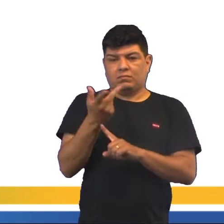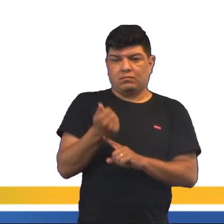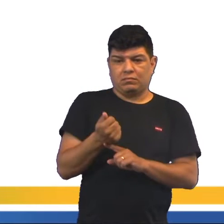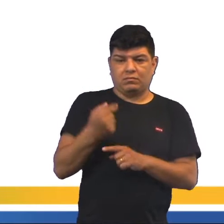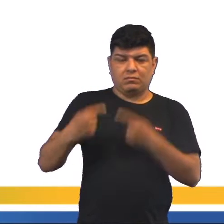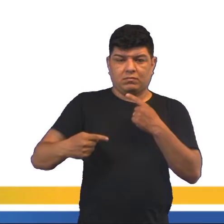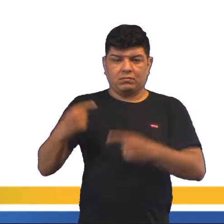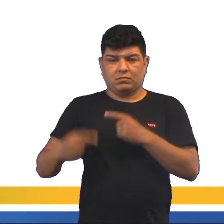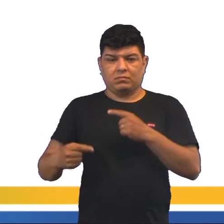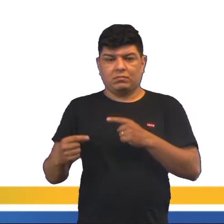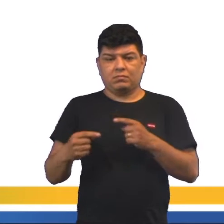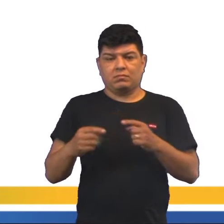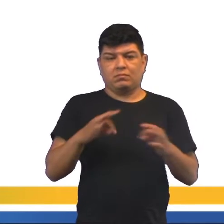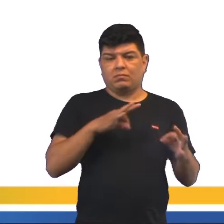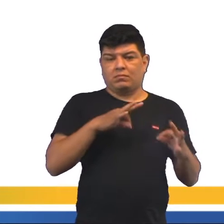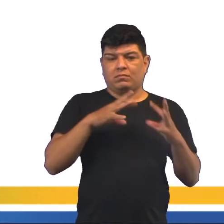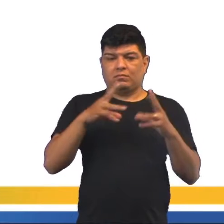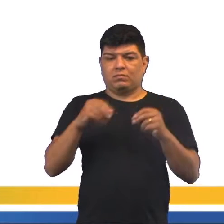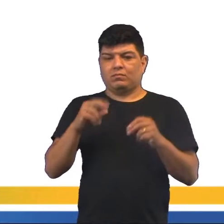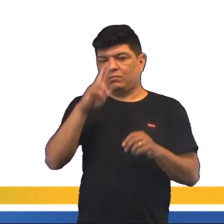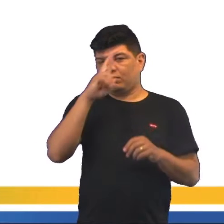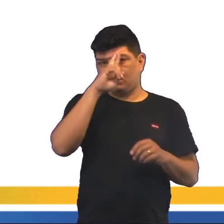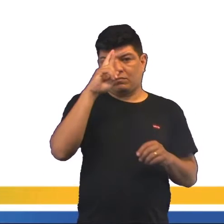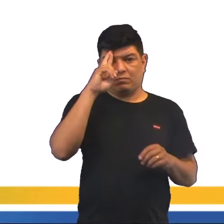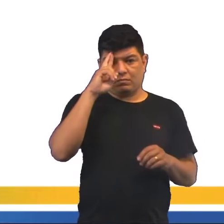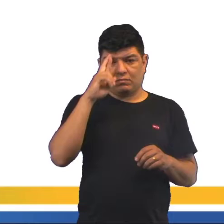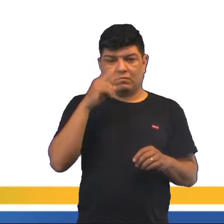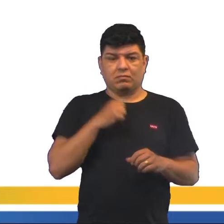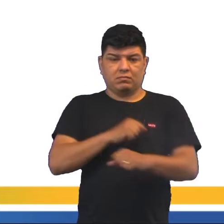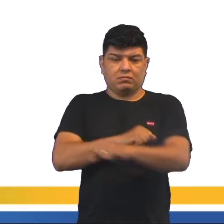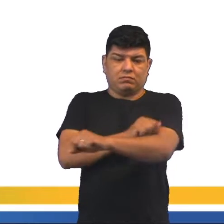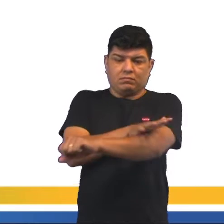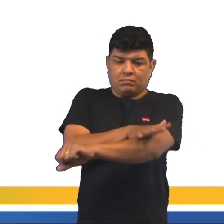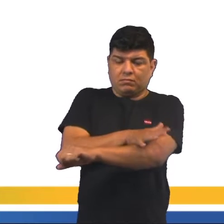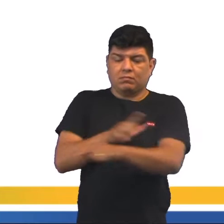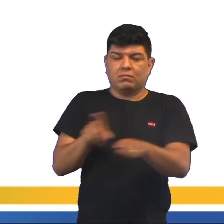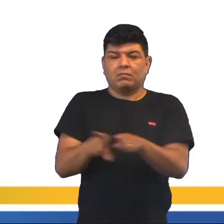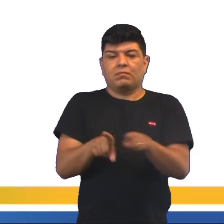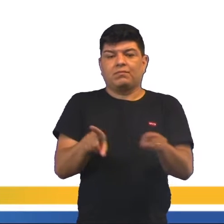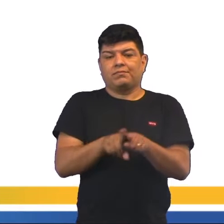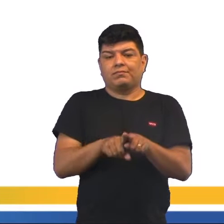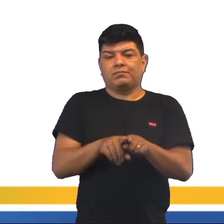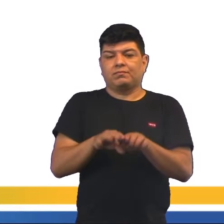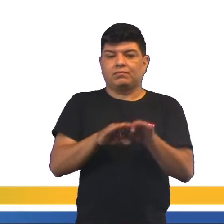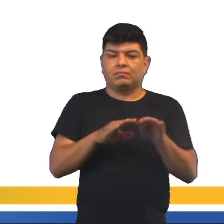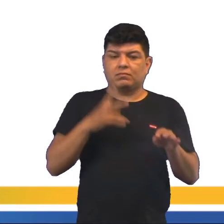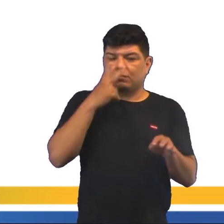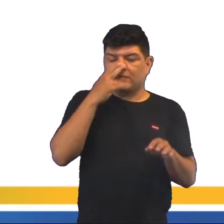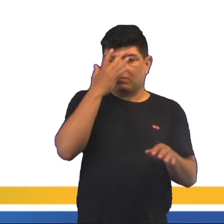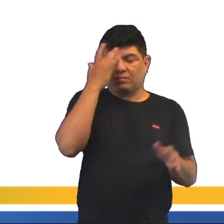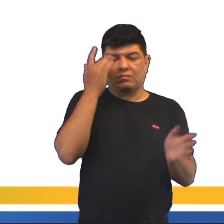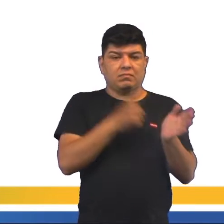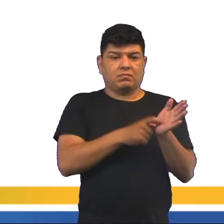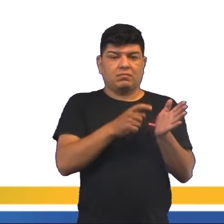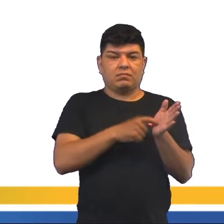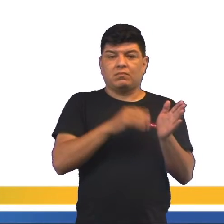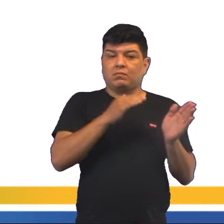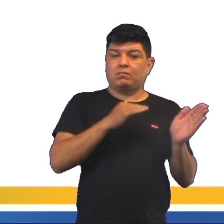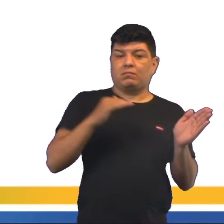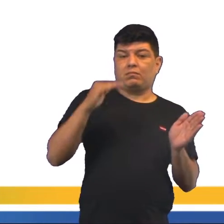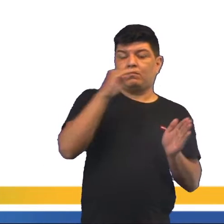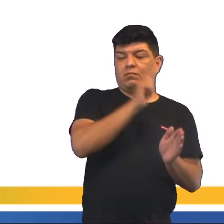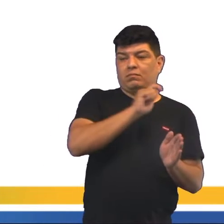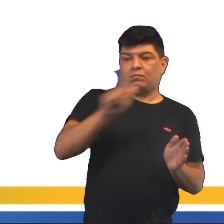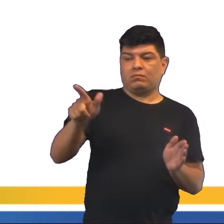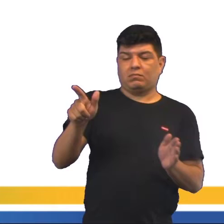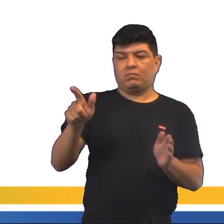longo da história. Manifesta-se na ideologia racista, com as noções de supremacia do branco sobre o negro ou de